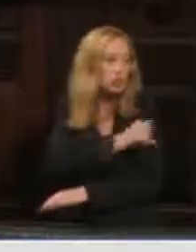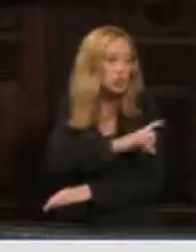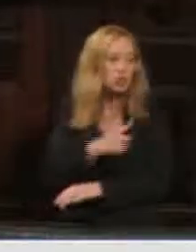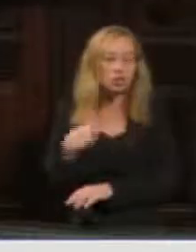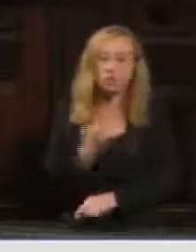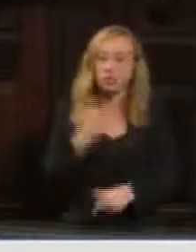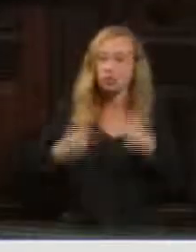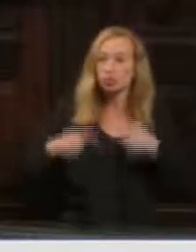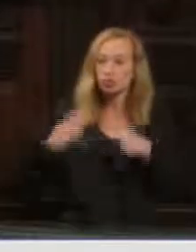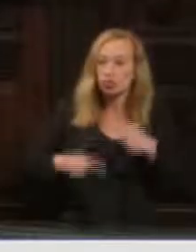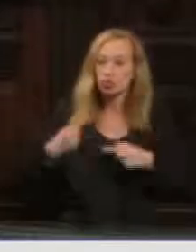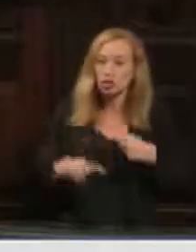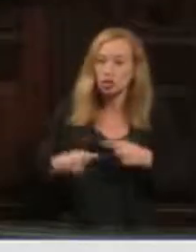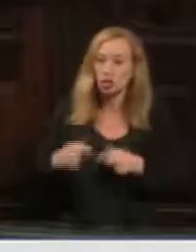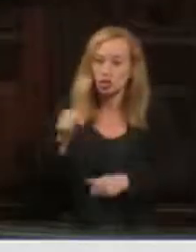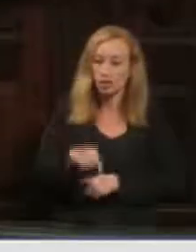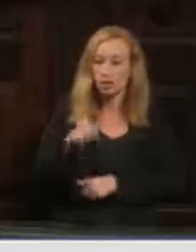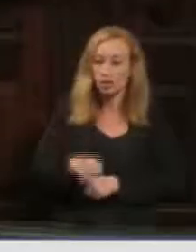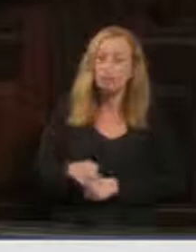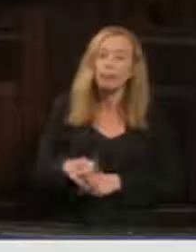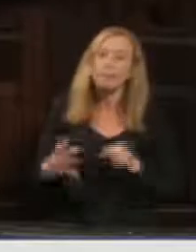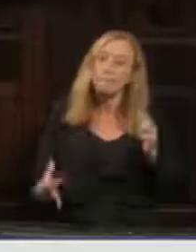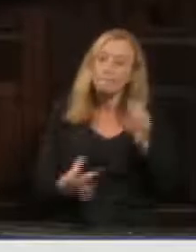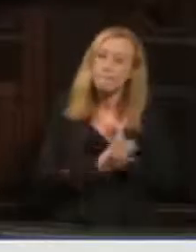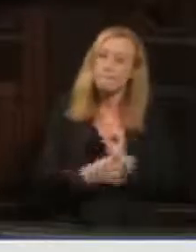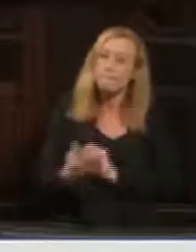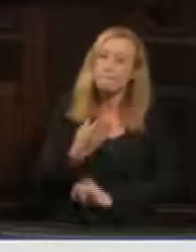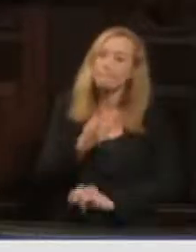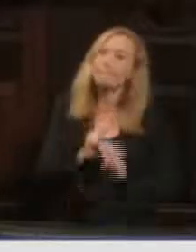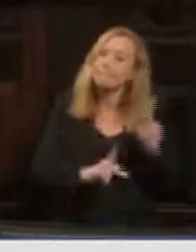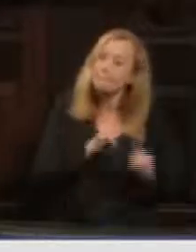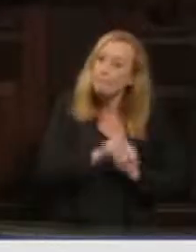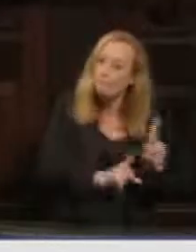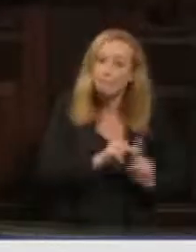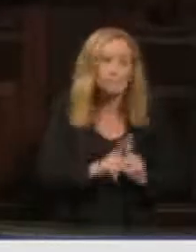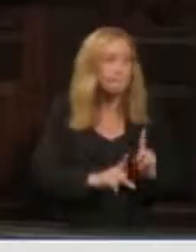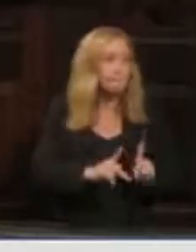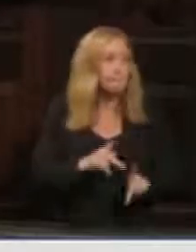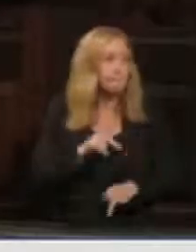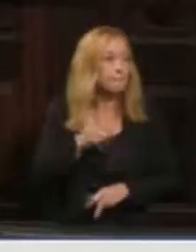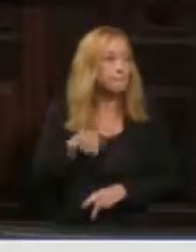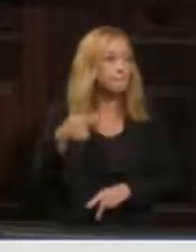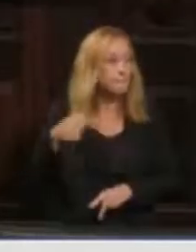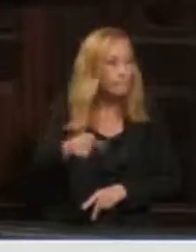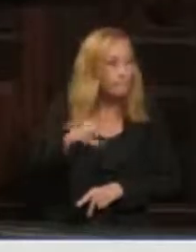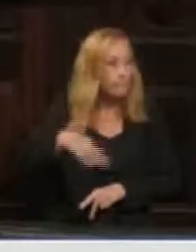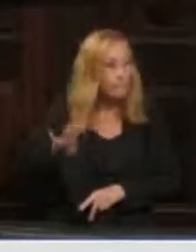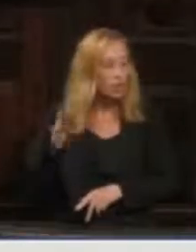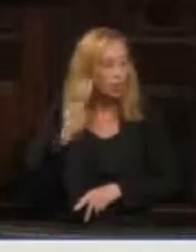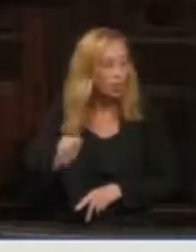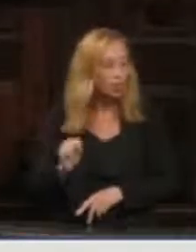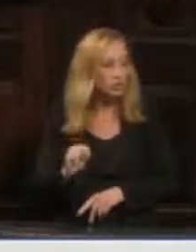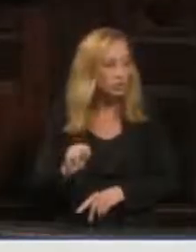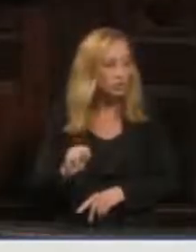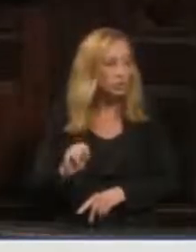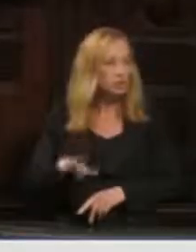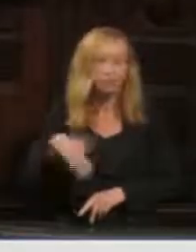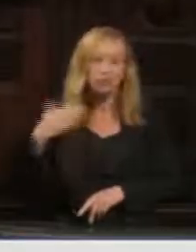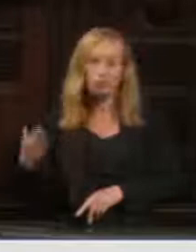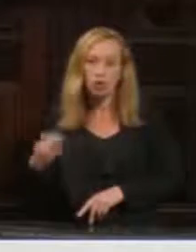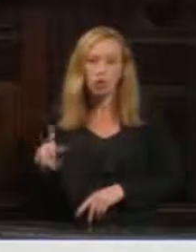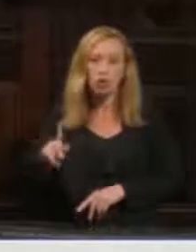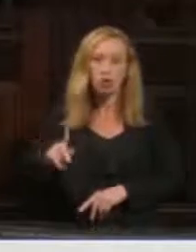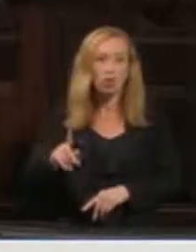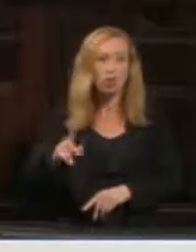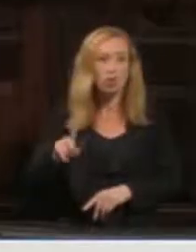a segurança do cidadão. Nós estamos falando aqui de mais de 17 milhões, fora os emergentes que estão aqui no nosso estado,